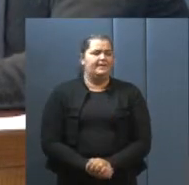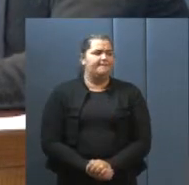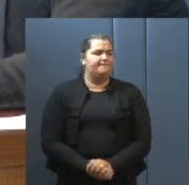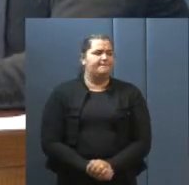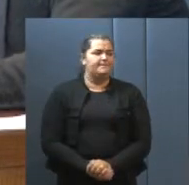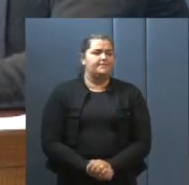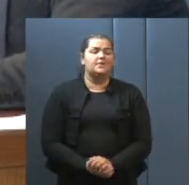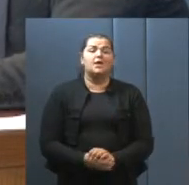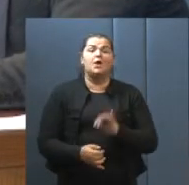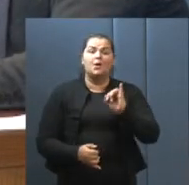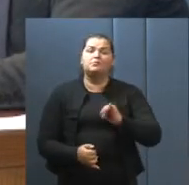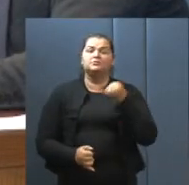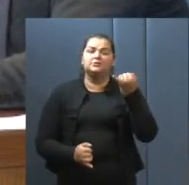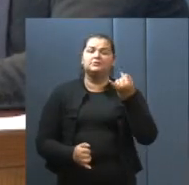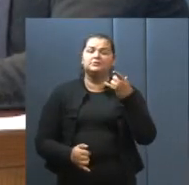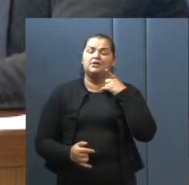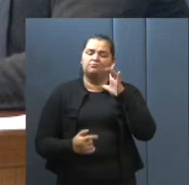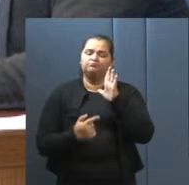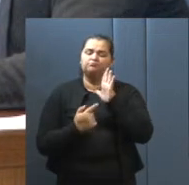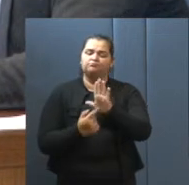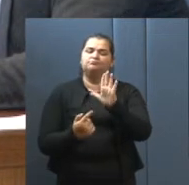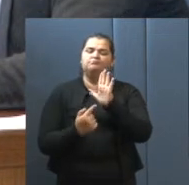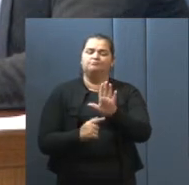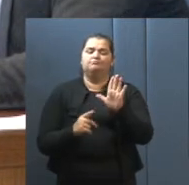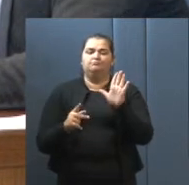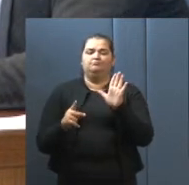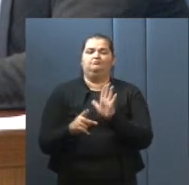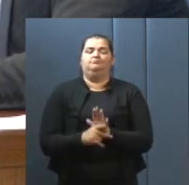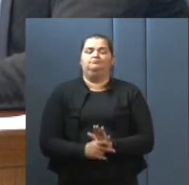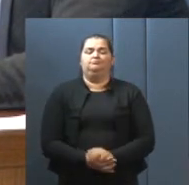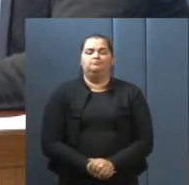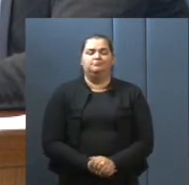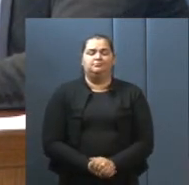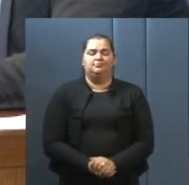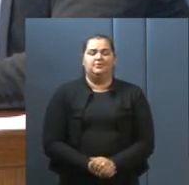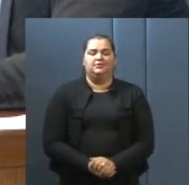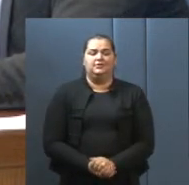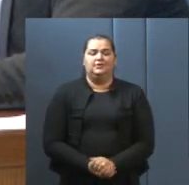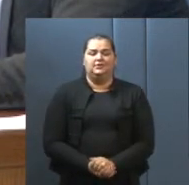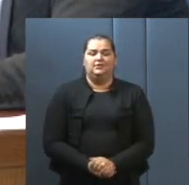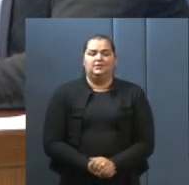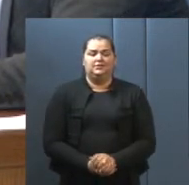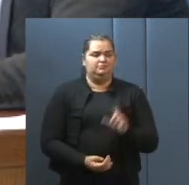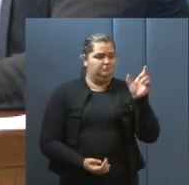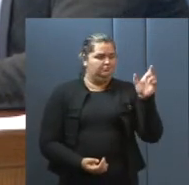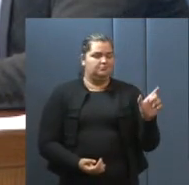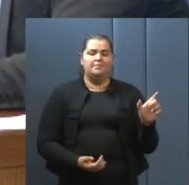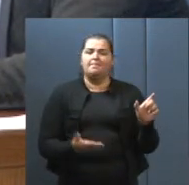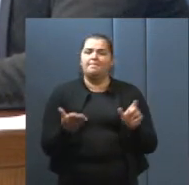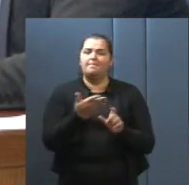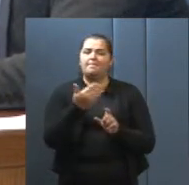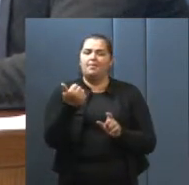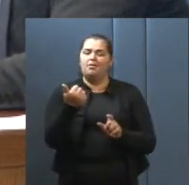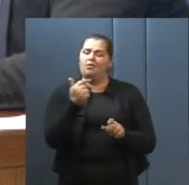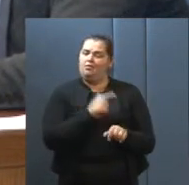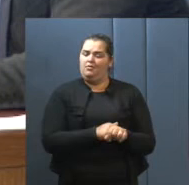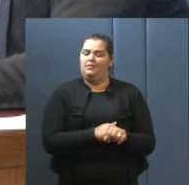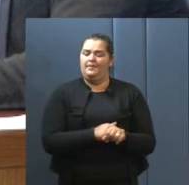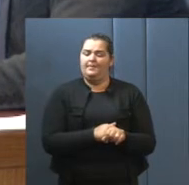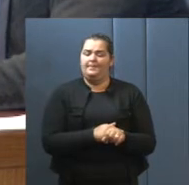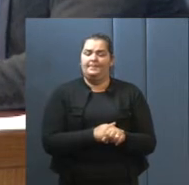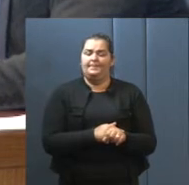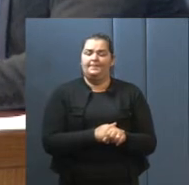que a oportunidade não poderia ser mais oportuna, o momento não poderia ser mais oportuno, dado